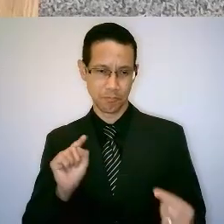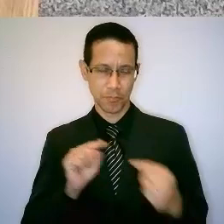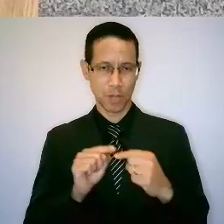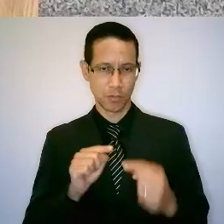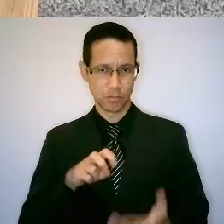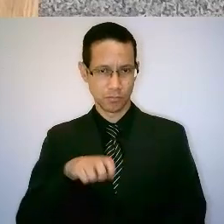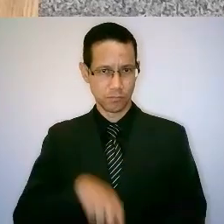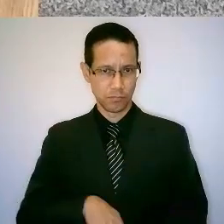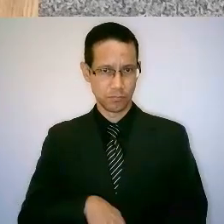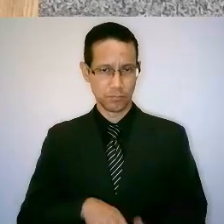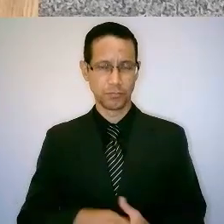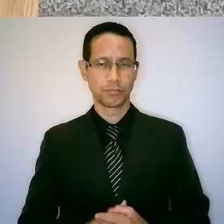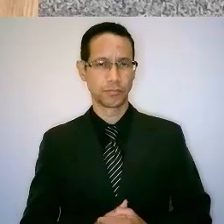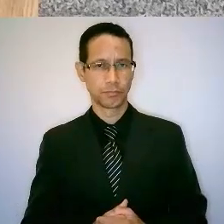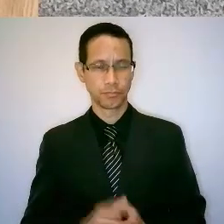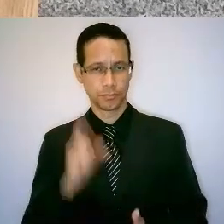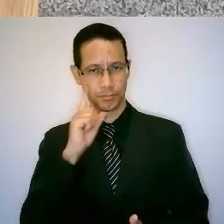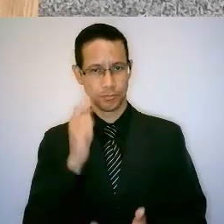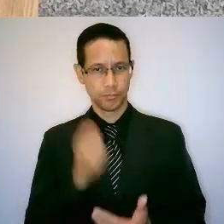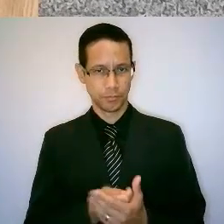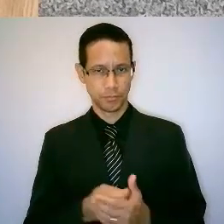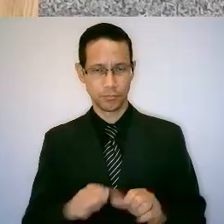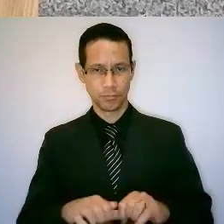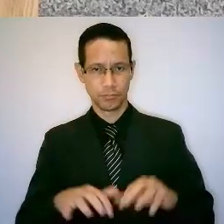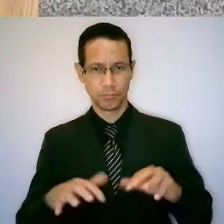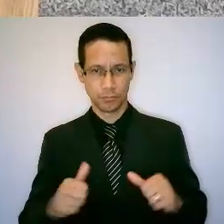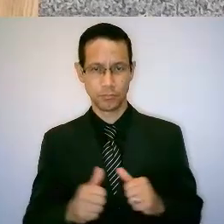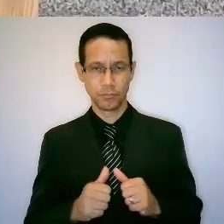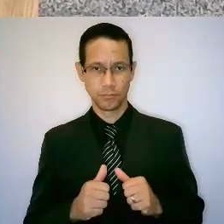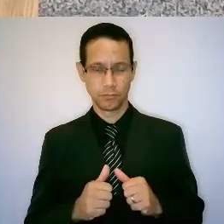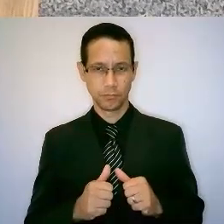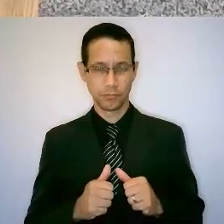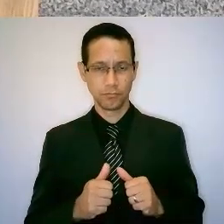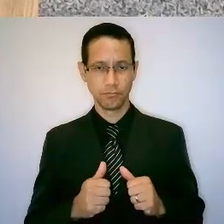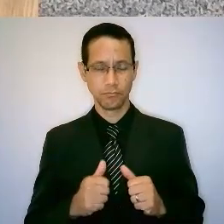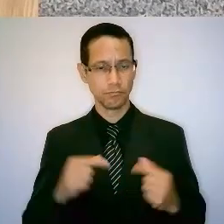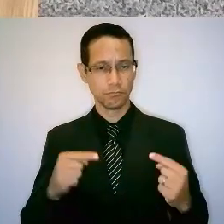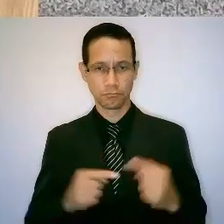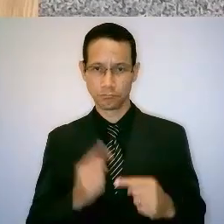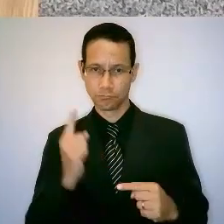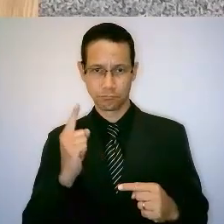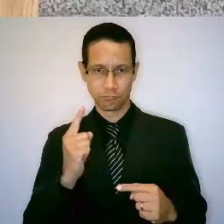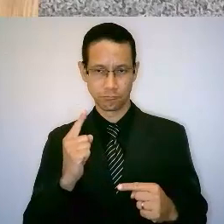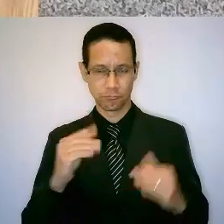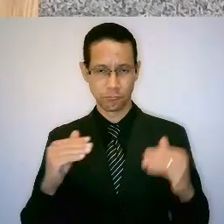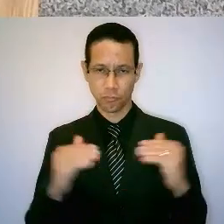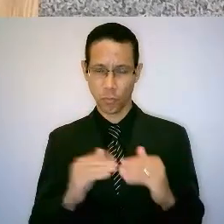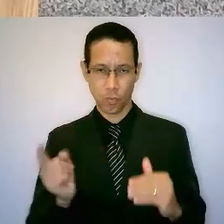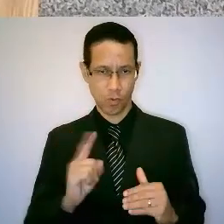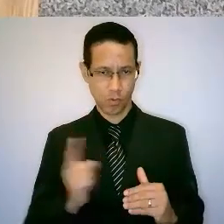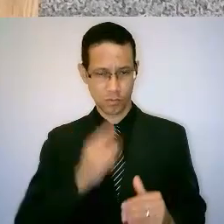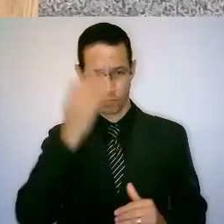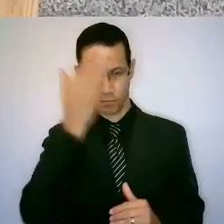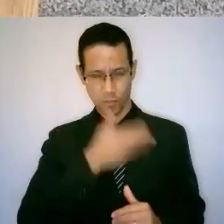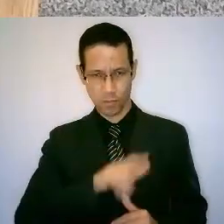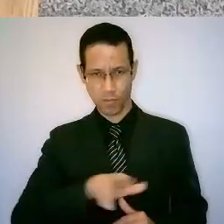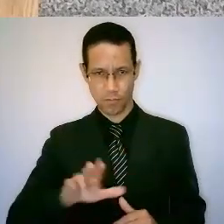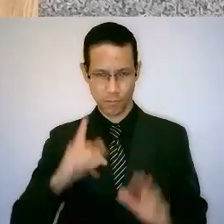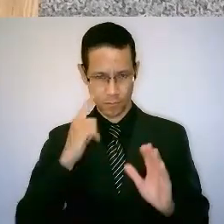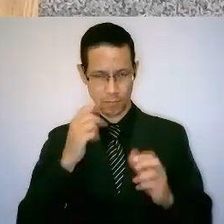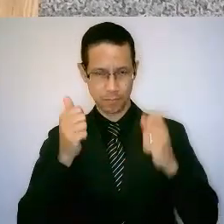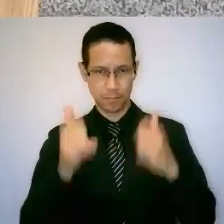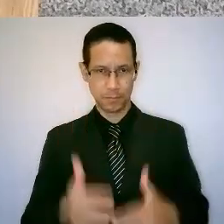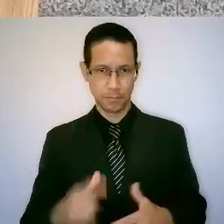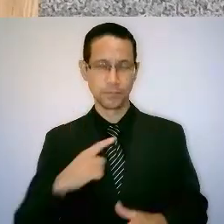inicialmente sobre a decisão dos jurados manifestamente o contrário a prova dos Altos nós temos um caso aqui que é